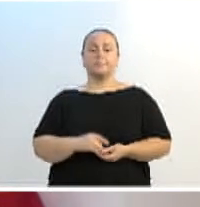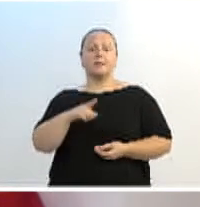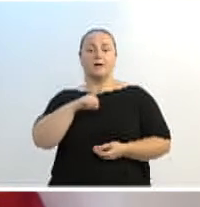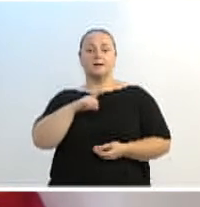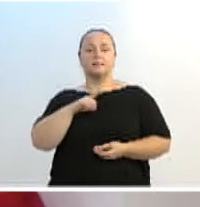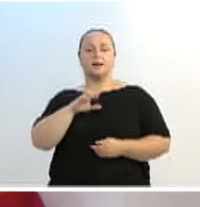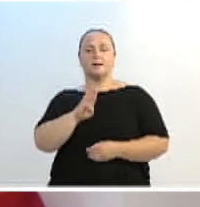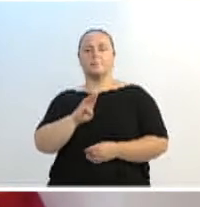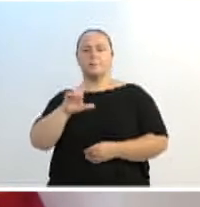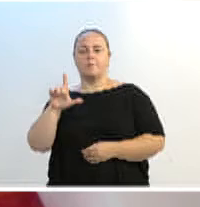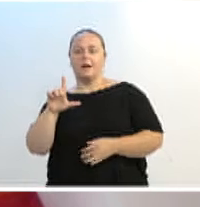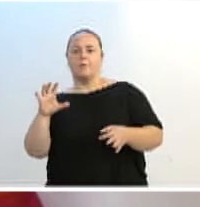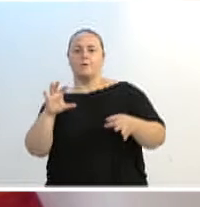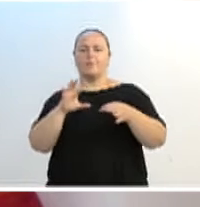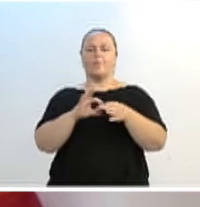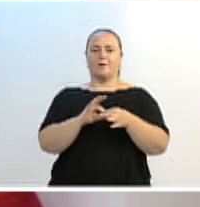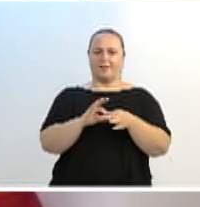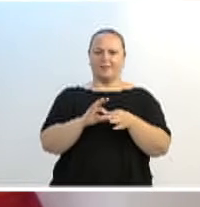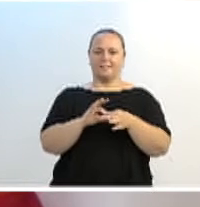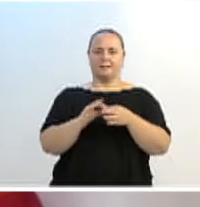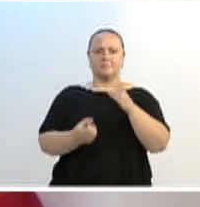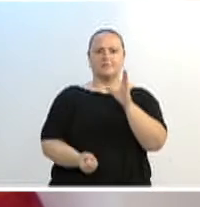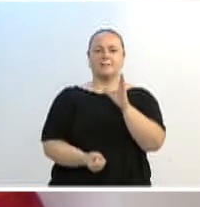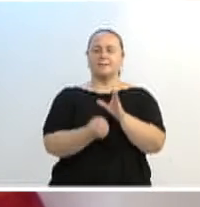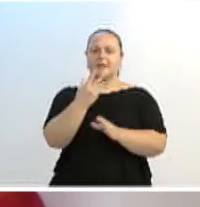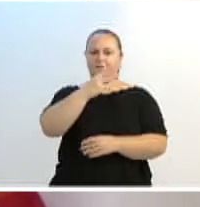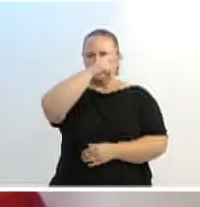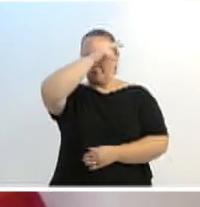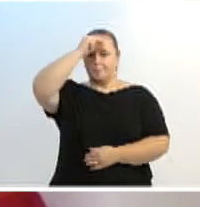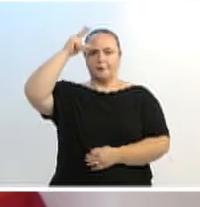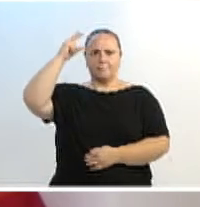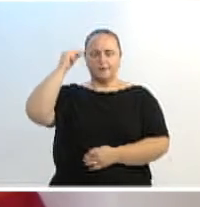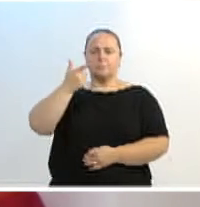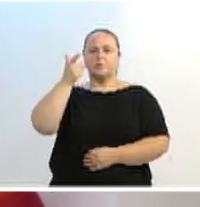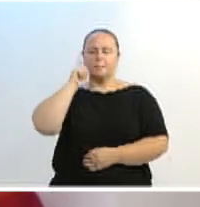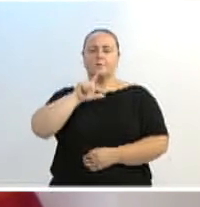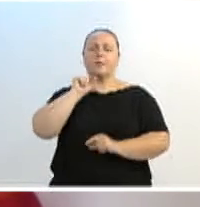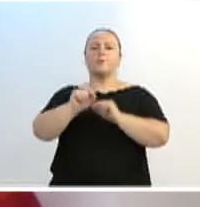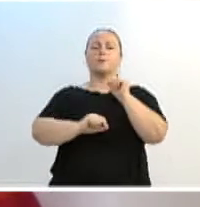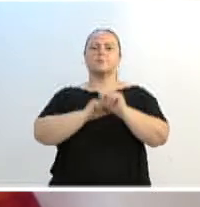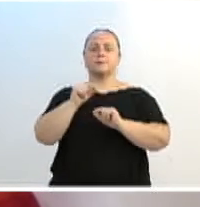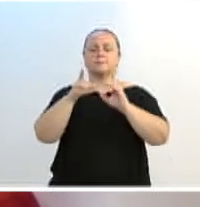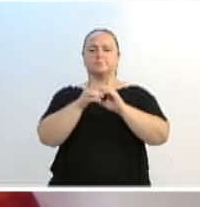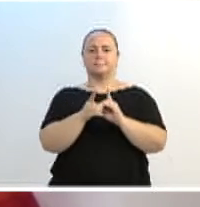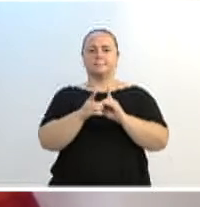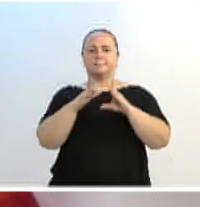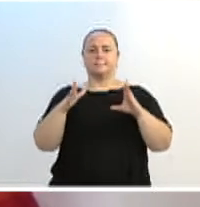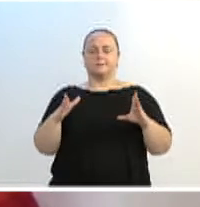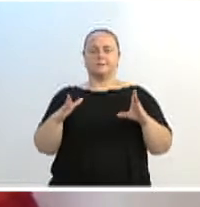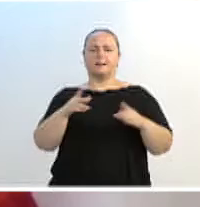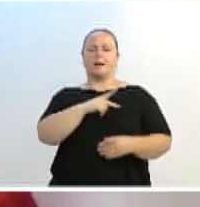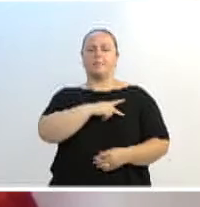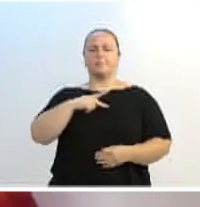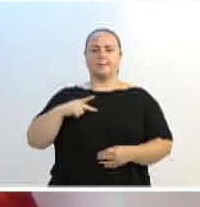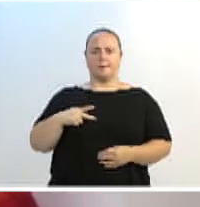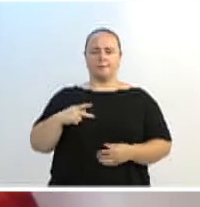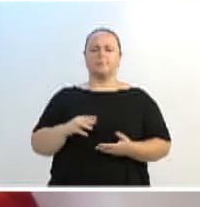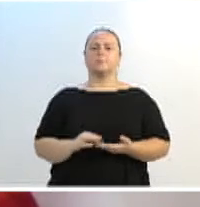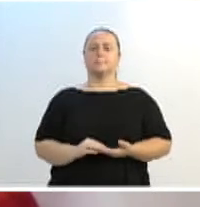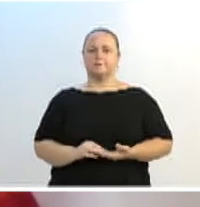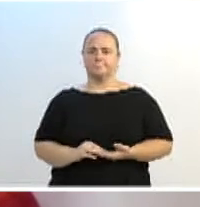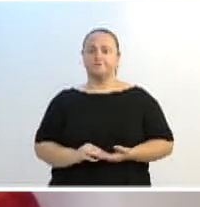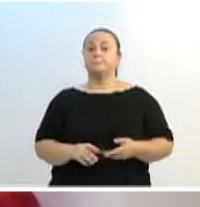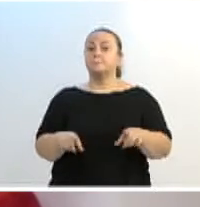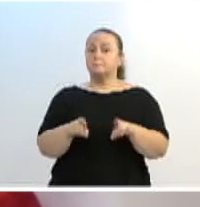Conecta, que, sobretudo, né, foi criado pela Prefeitura para democratizar a internet pública. E dizer, presidente, que eu tenho uma luta